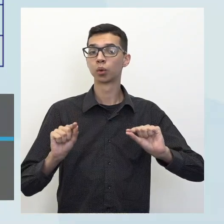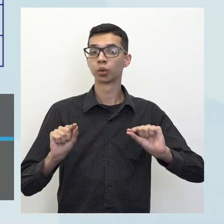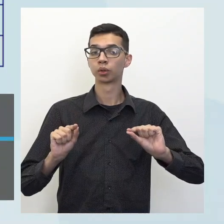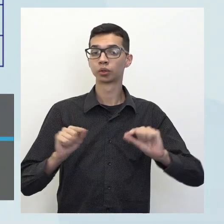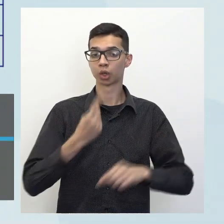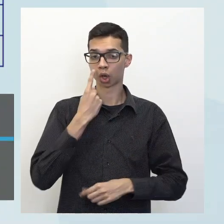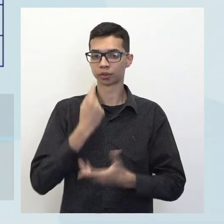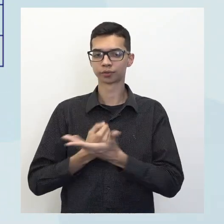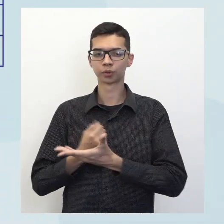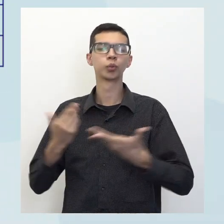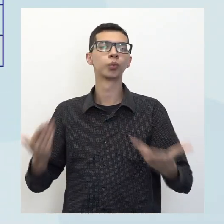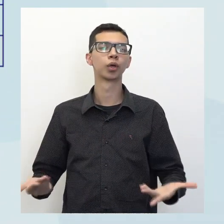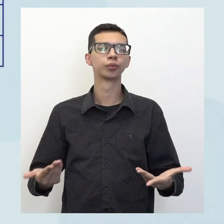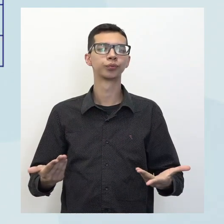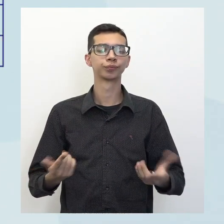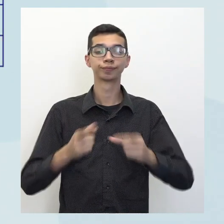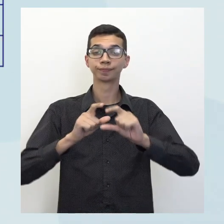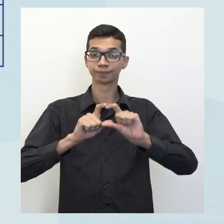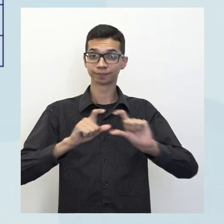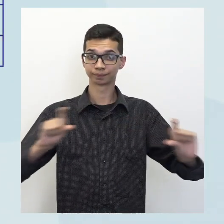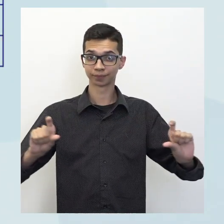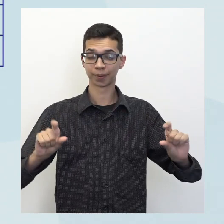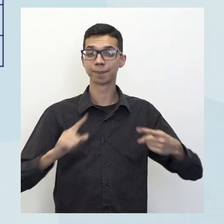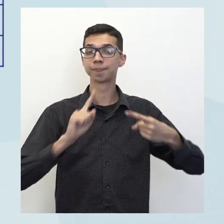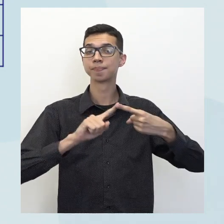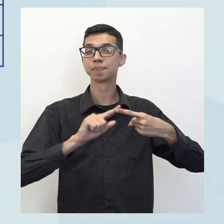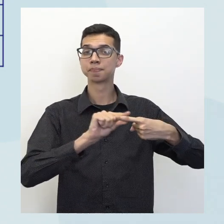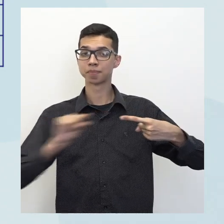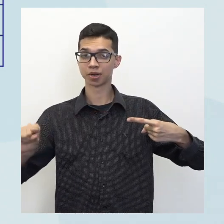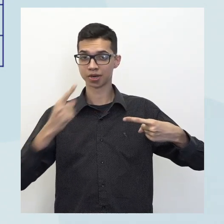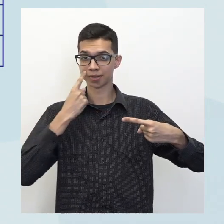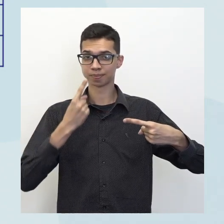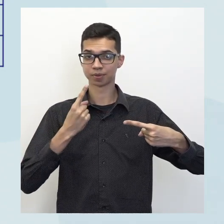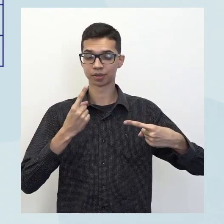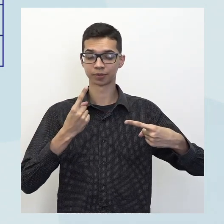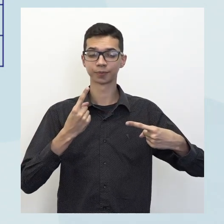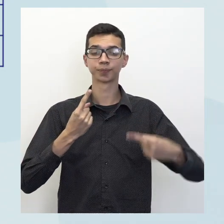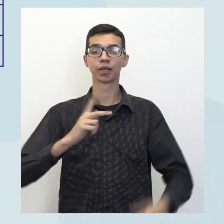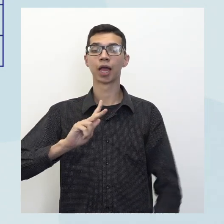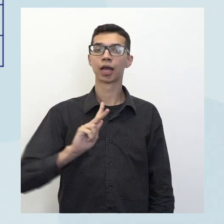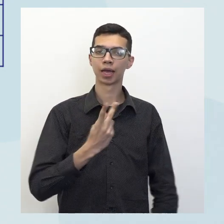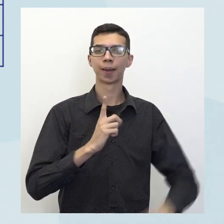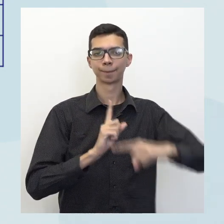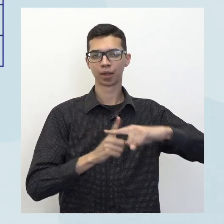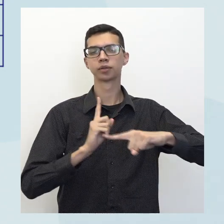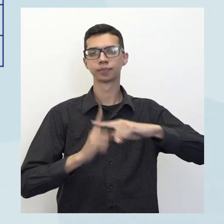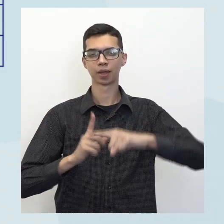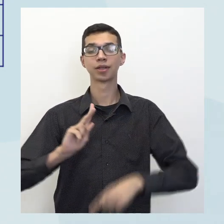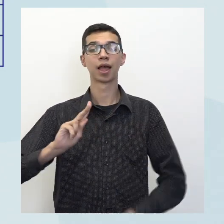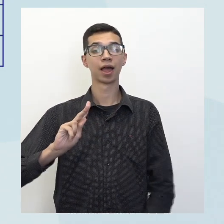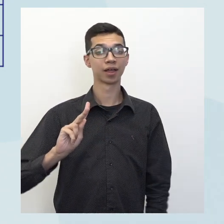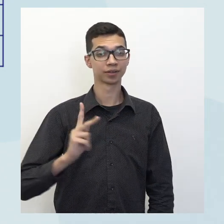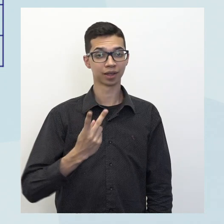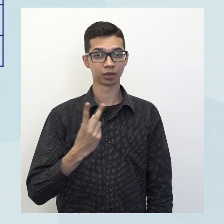no PPT, por gentileza. Olha a primeira linha. Ela falou assim, H3, né? Editou pra mim. H+, mais